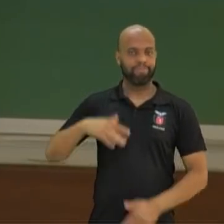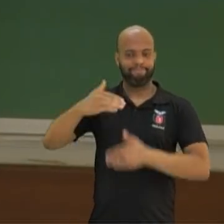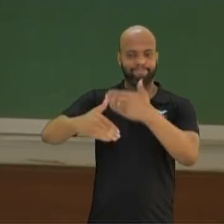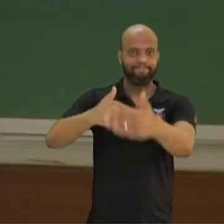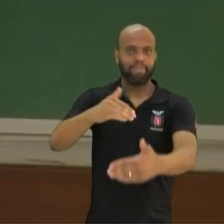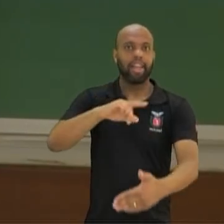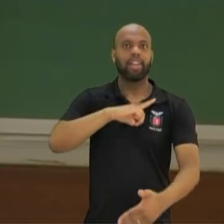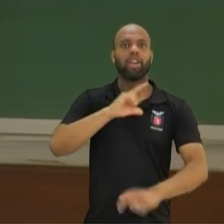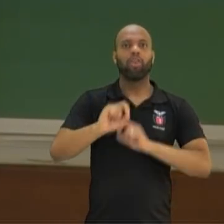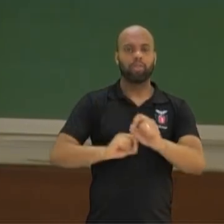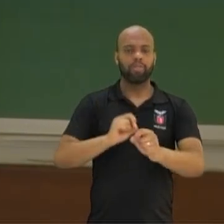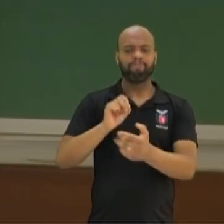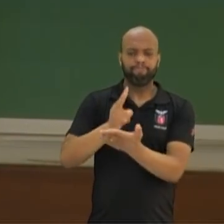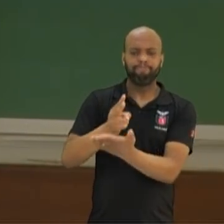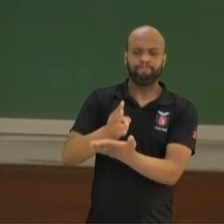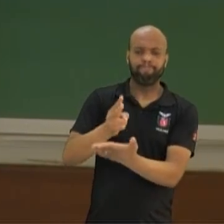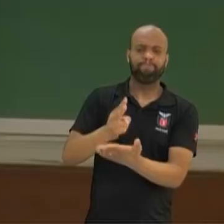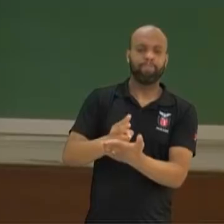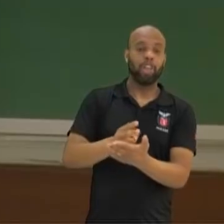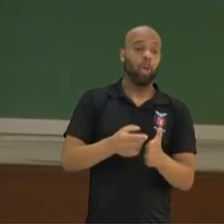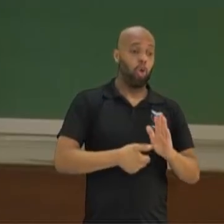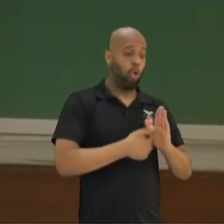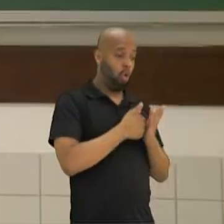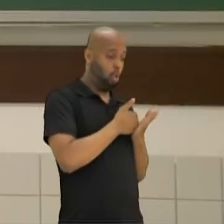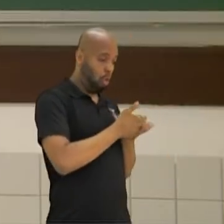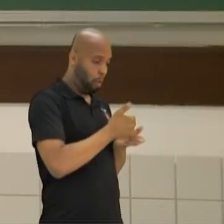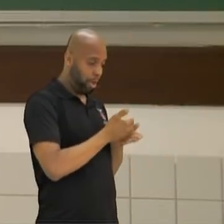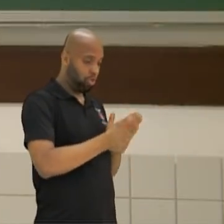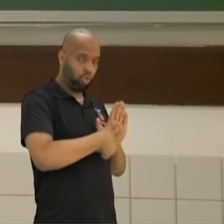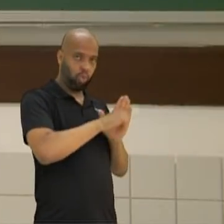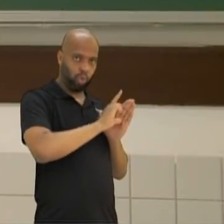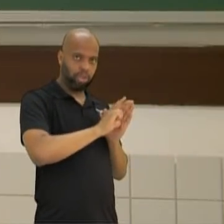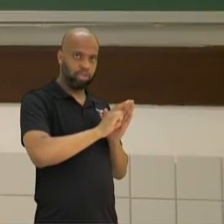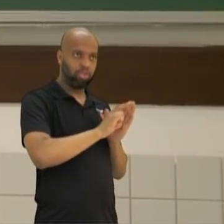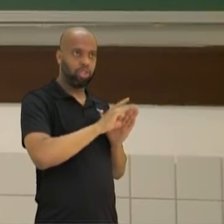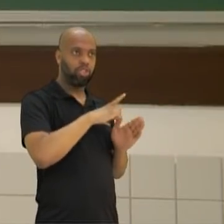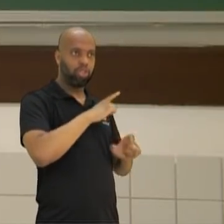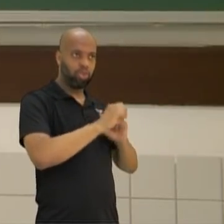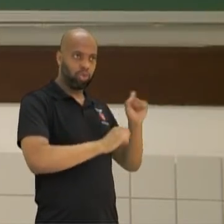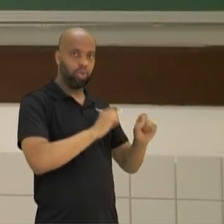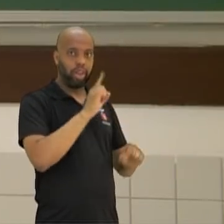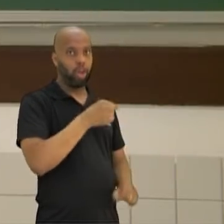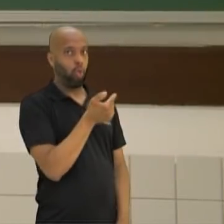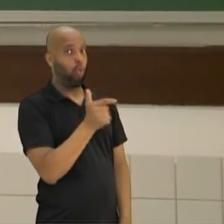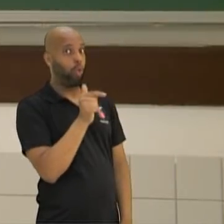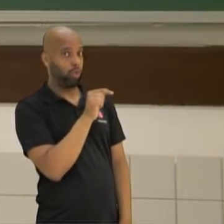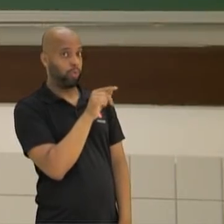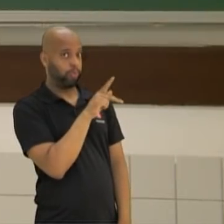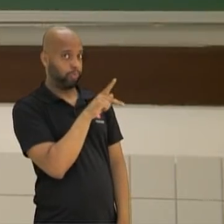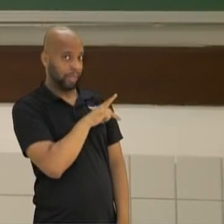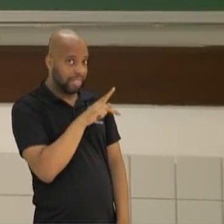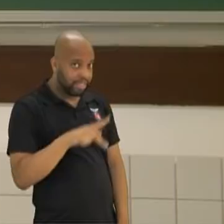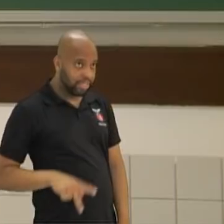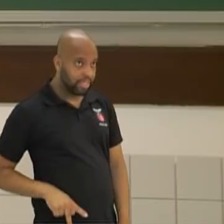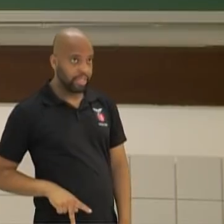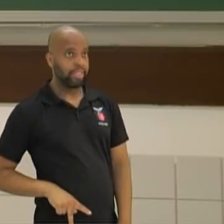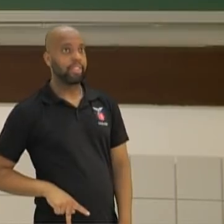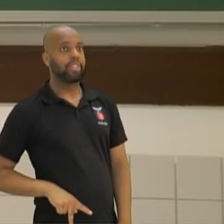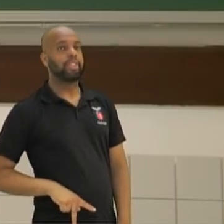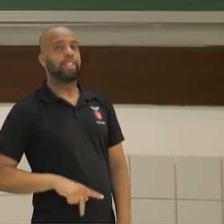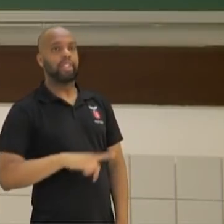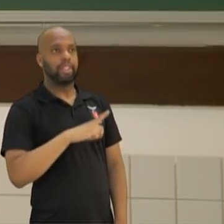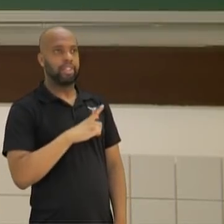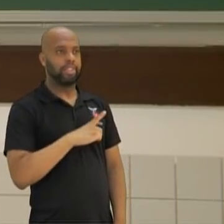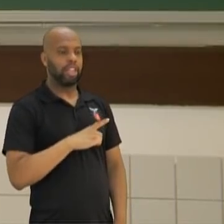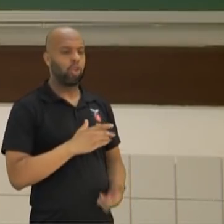se concretizando desde Juscelino Kubitschek. Então, a gente percebe que a industrialização brasileira, ela começa no finalzinho da década de